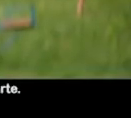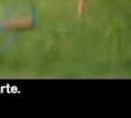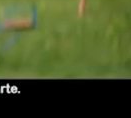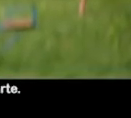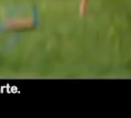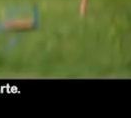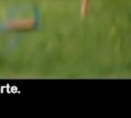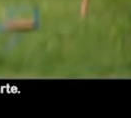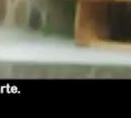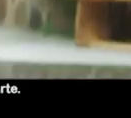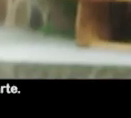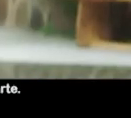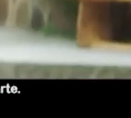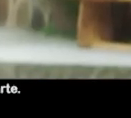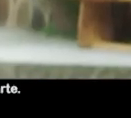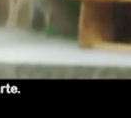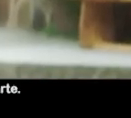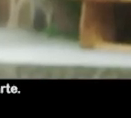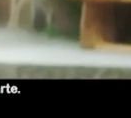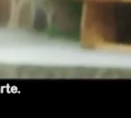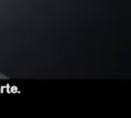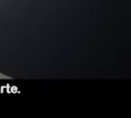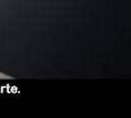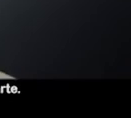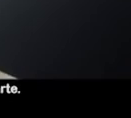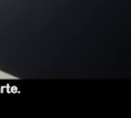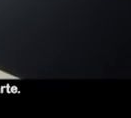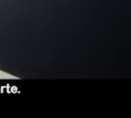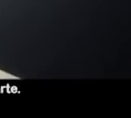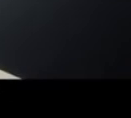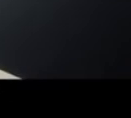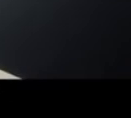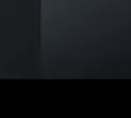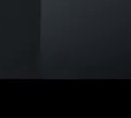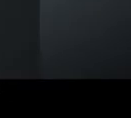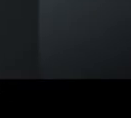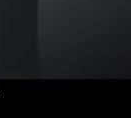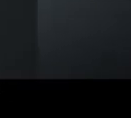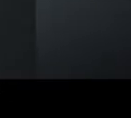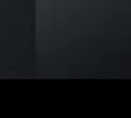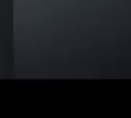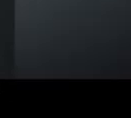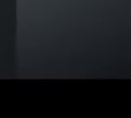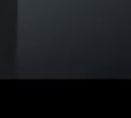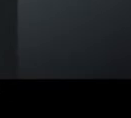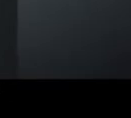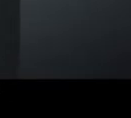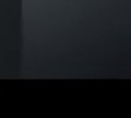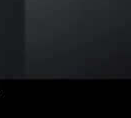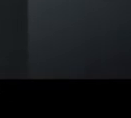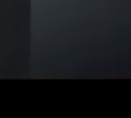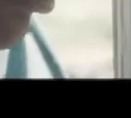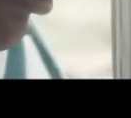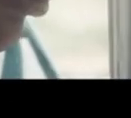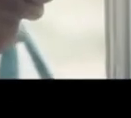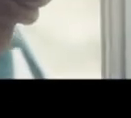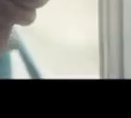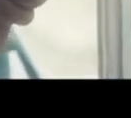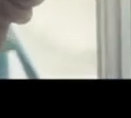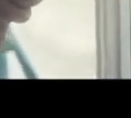para todos. O combate também. Faça a sua parte. Com ações simples, podemos combater o